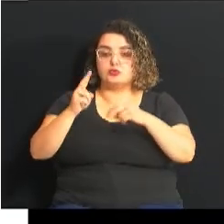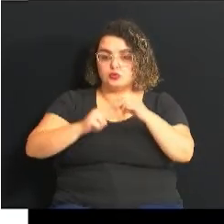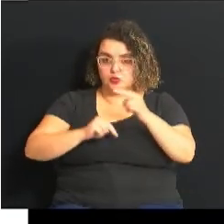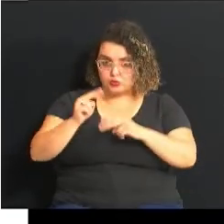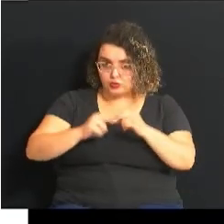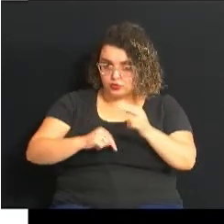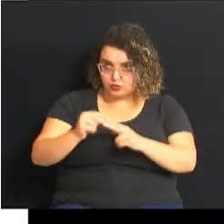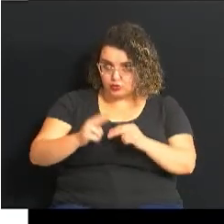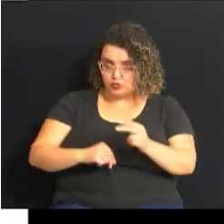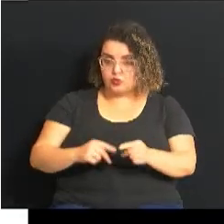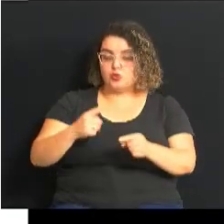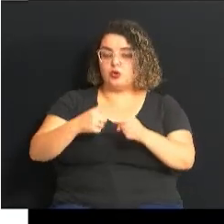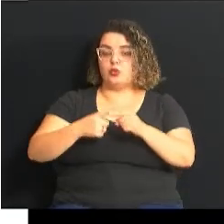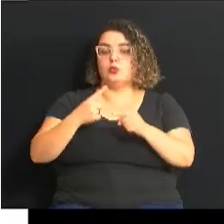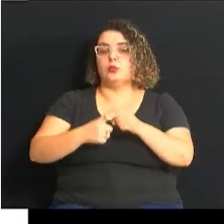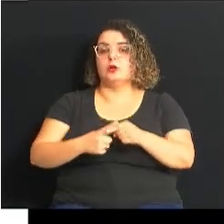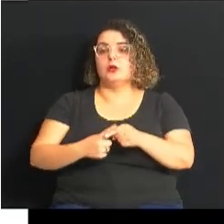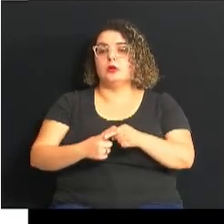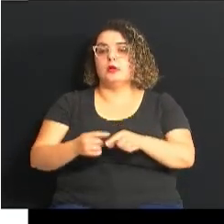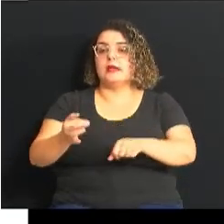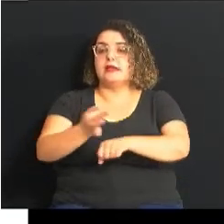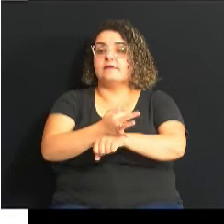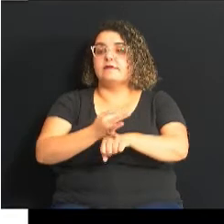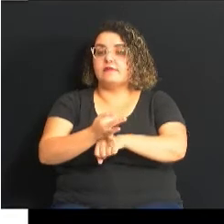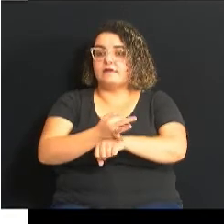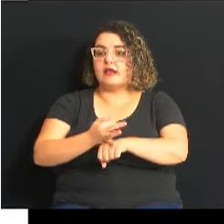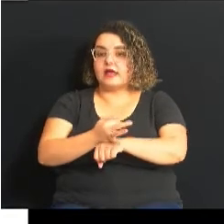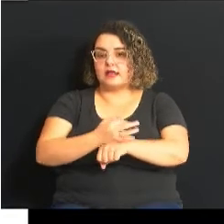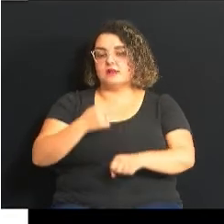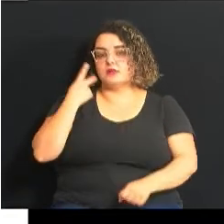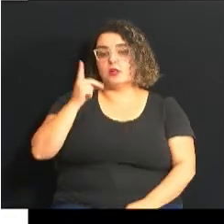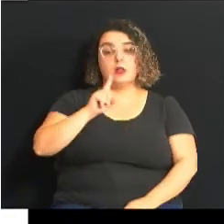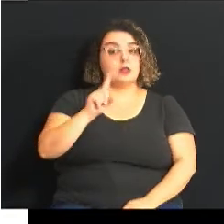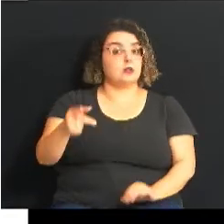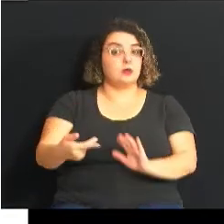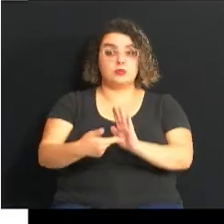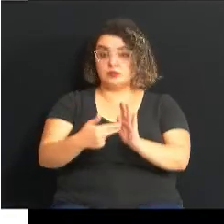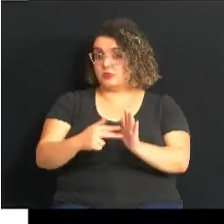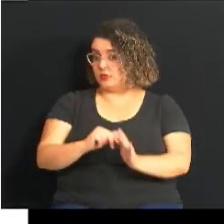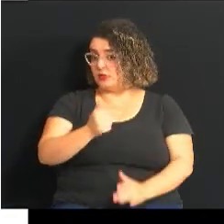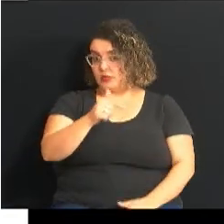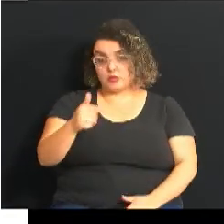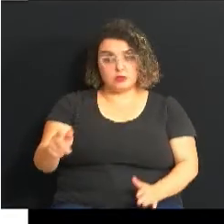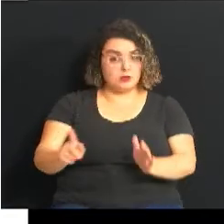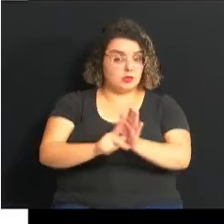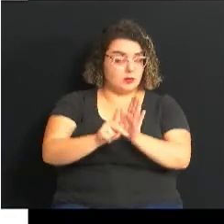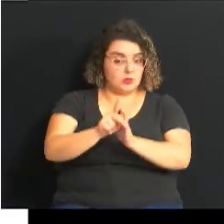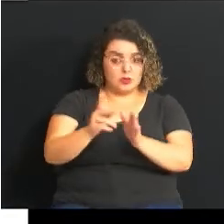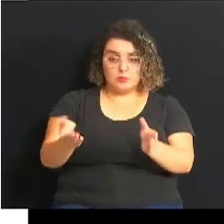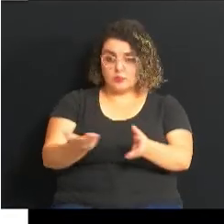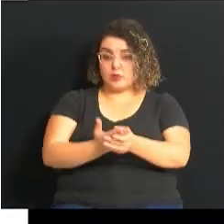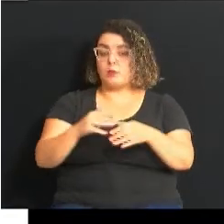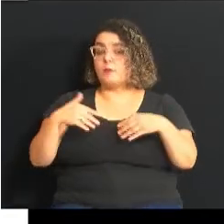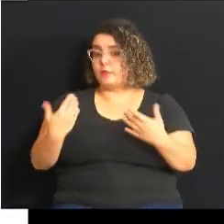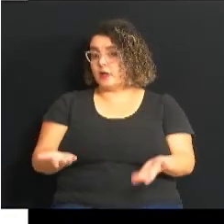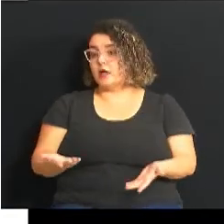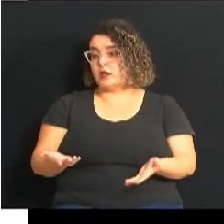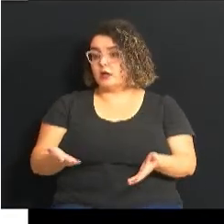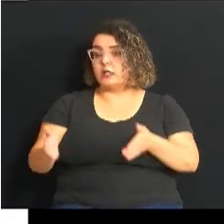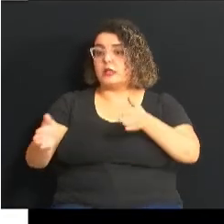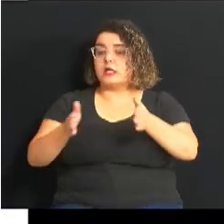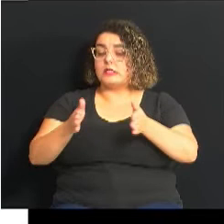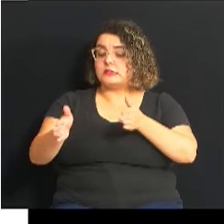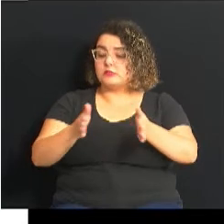porque agora nós estamos em recesso parlamentar. Não significa que não há projetos protocolados, só que como a gente está nesse